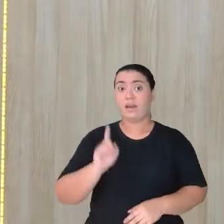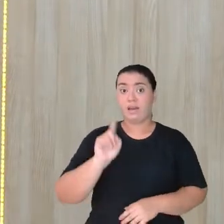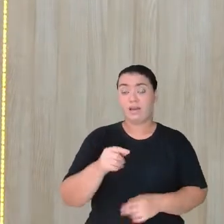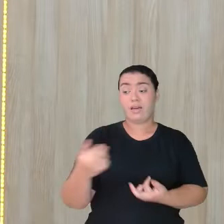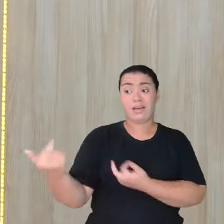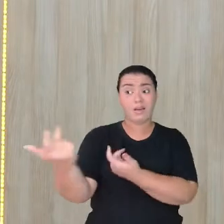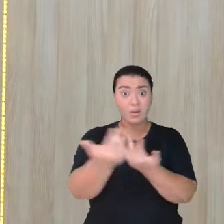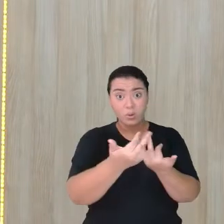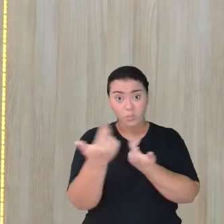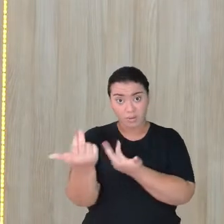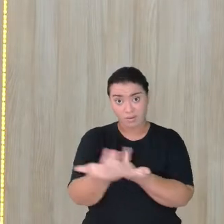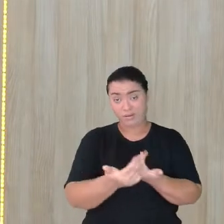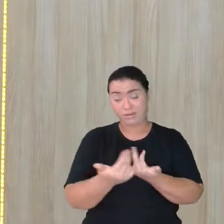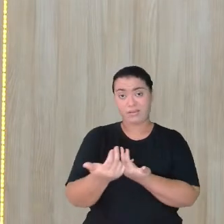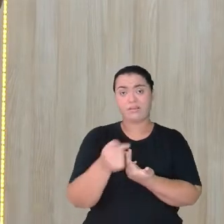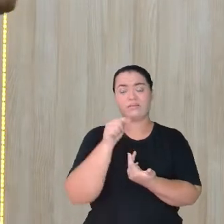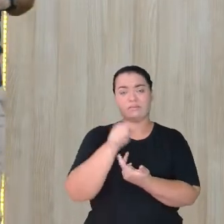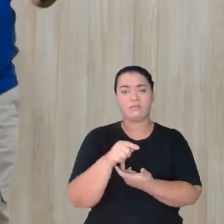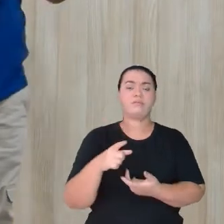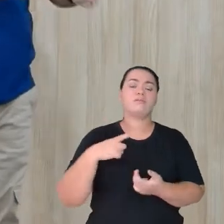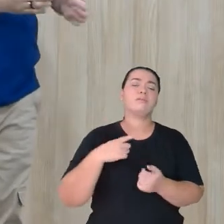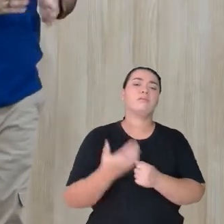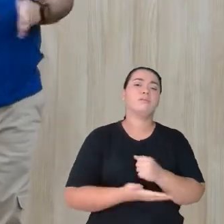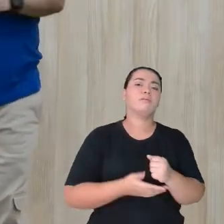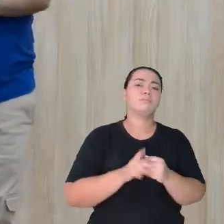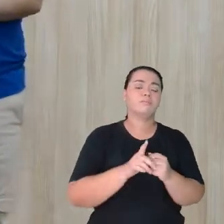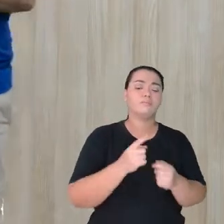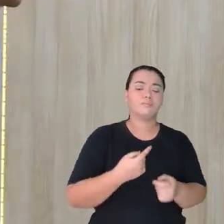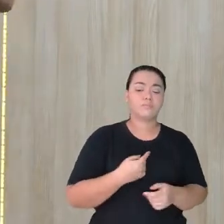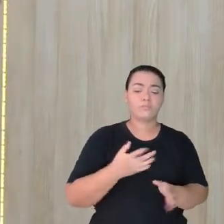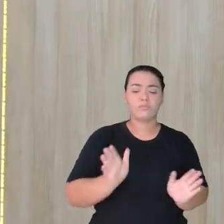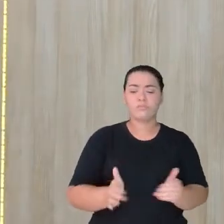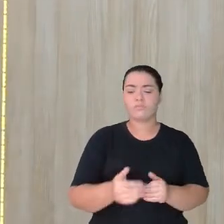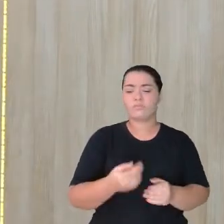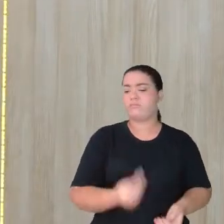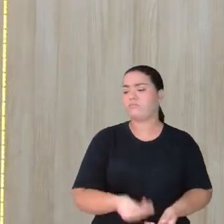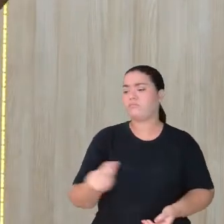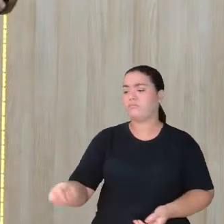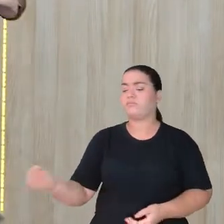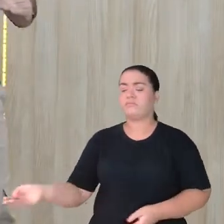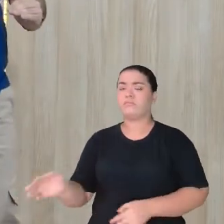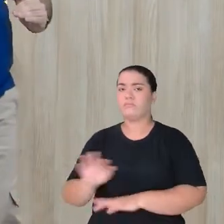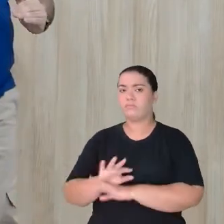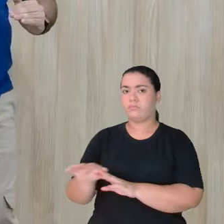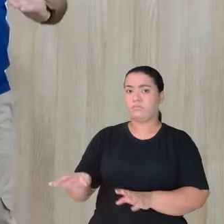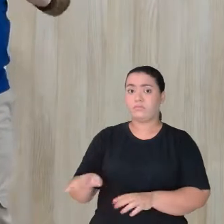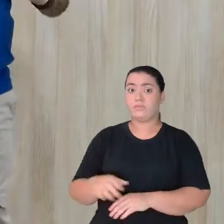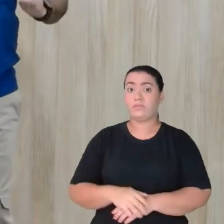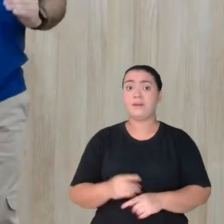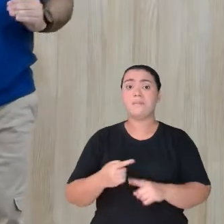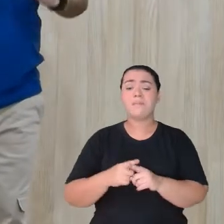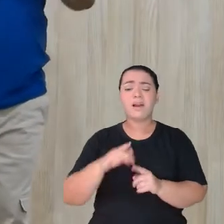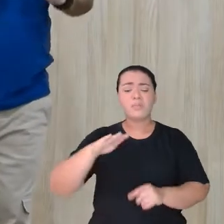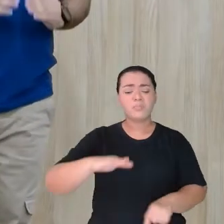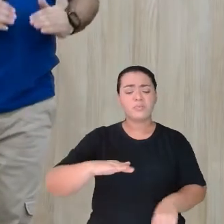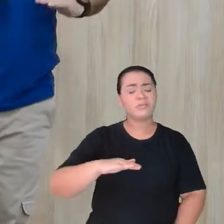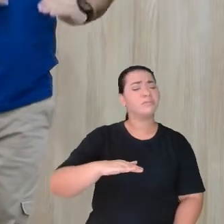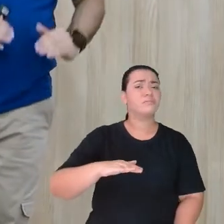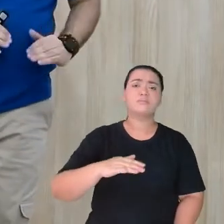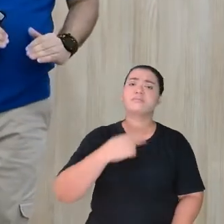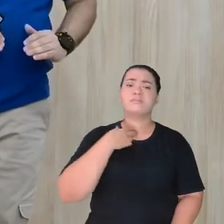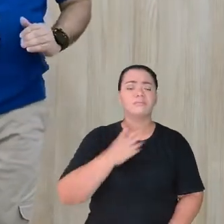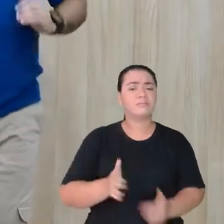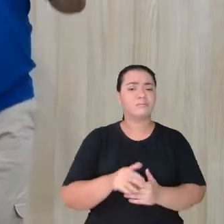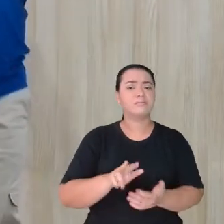da igualdade, certo? Você colocaria um caixote para cada um, para ajudar. Mas aquele guri que é menorzinho, mesmo assim, com